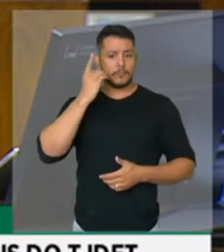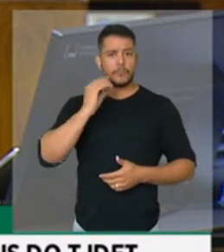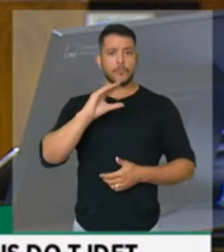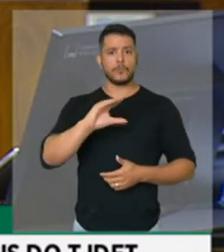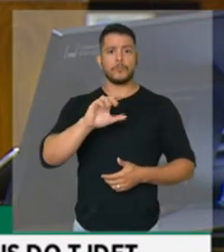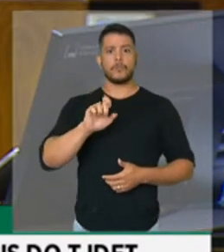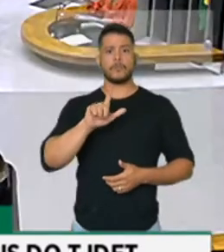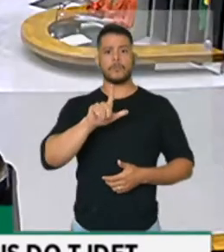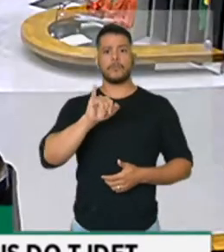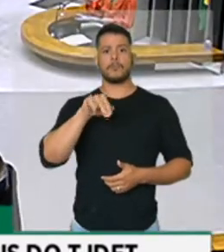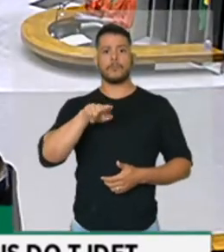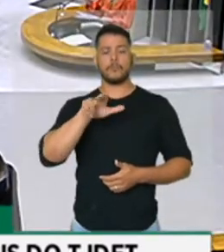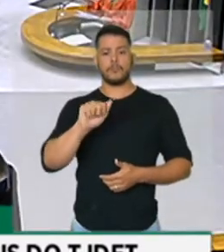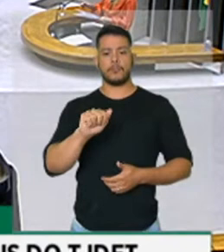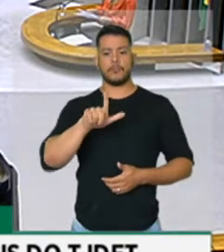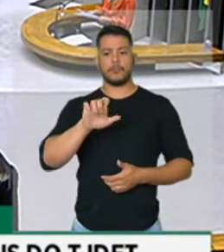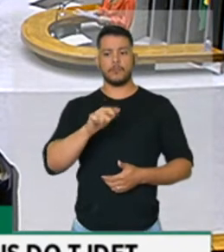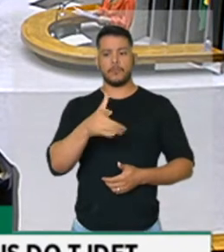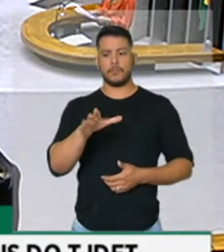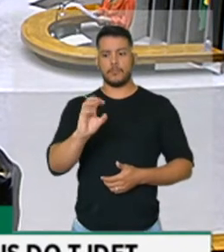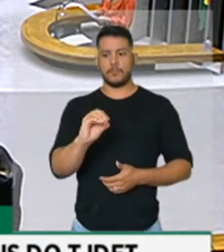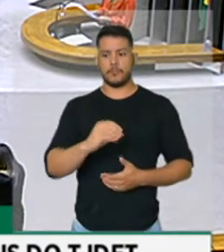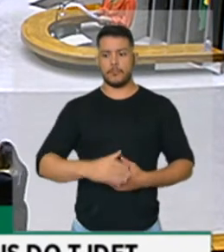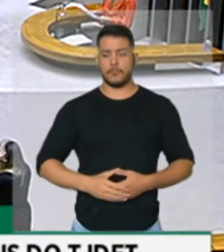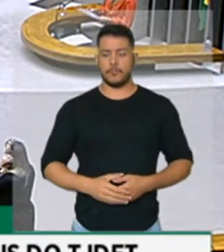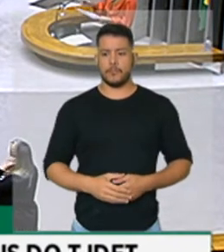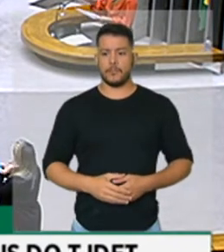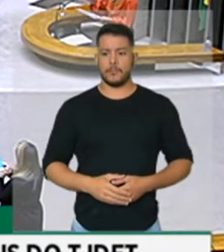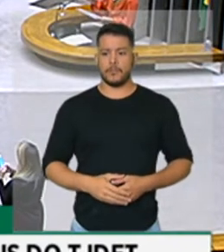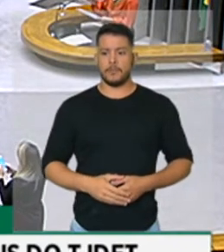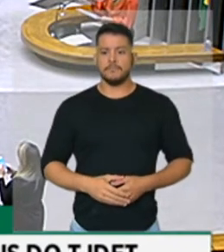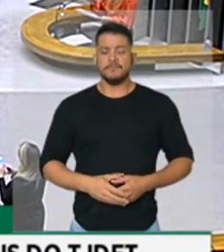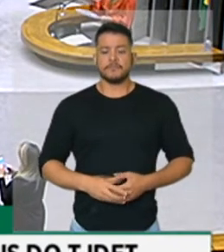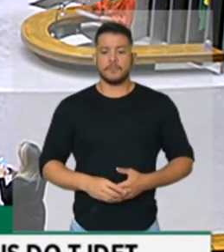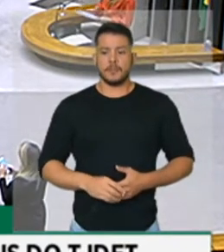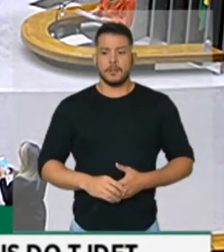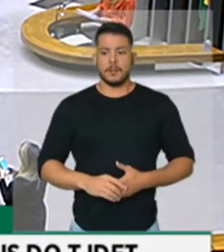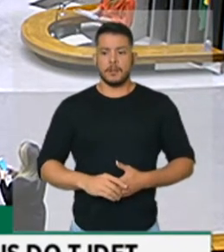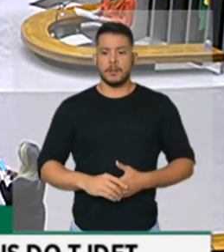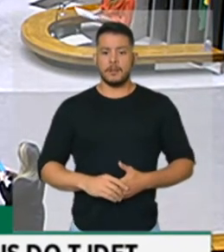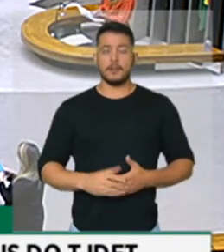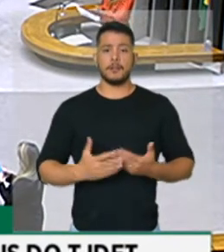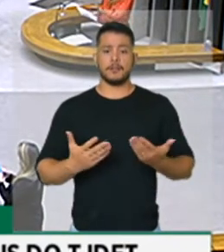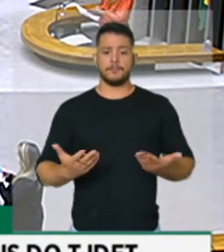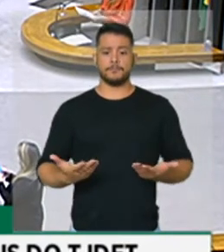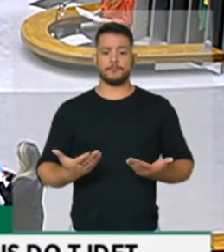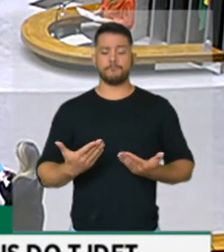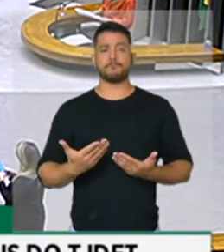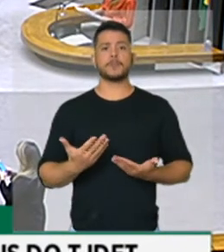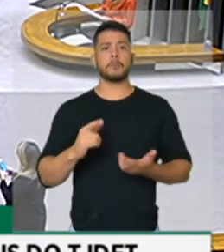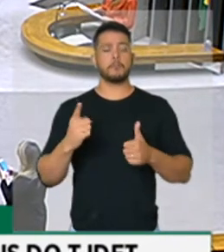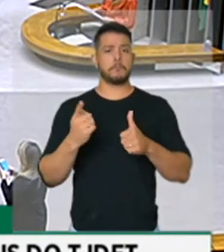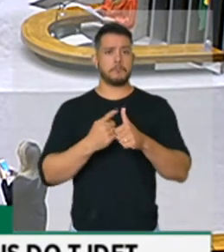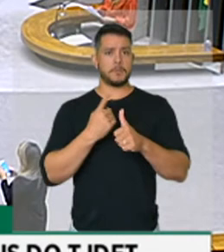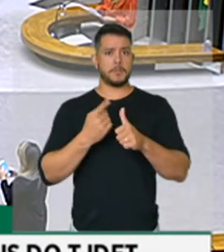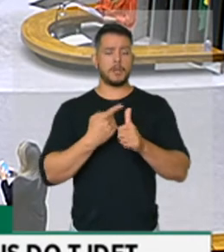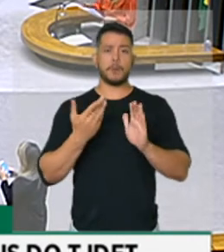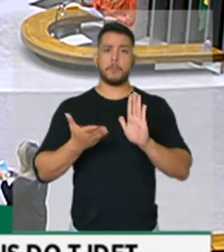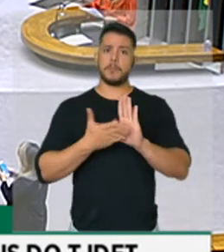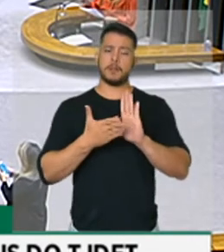Leão. Presidente, inicialmente eu quero aqui parabenizar também a deputada Érica, que foi a